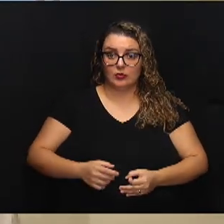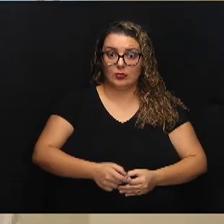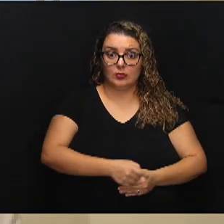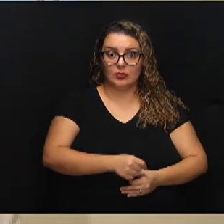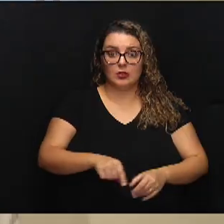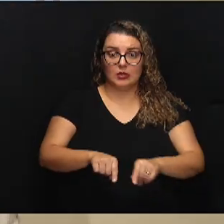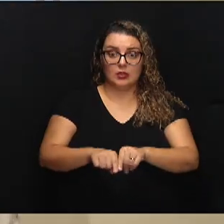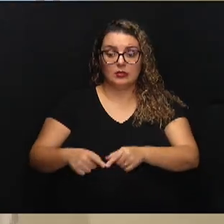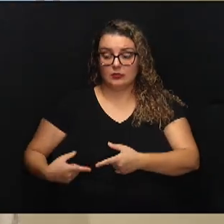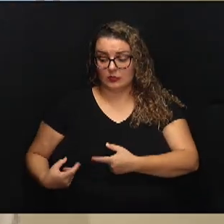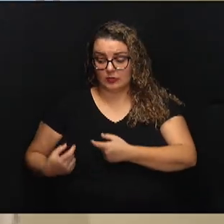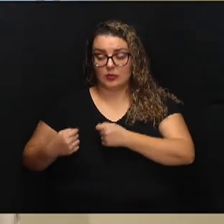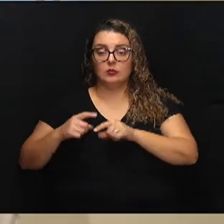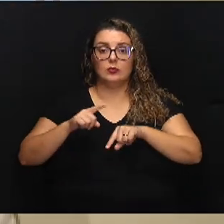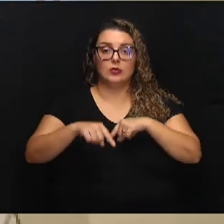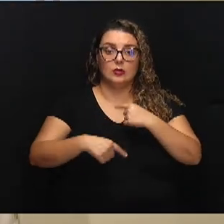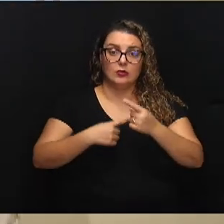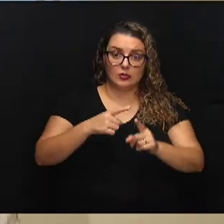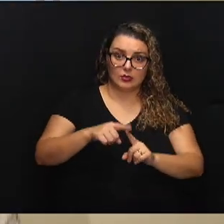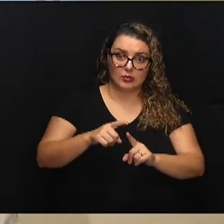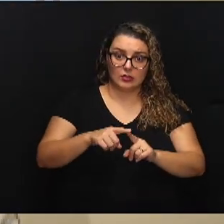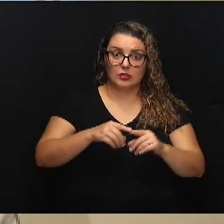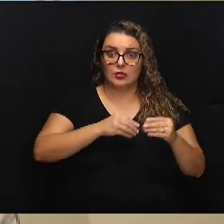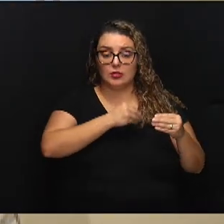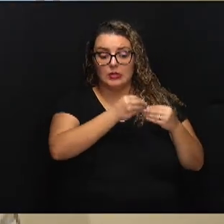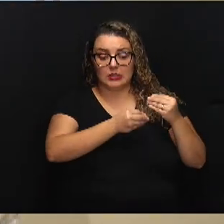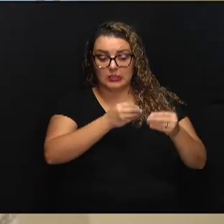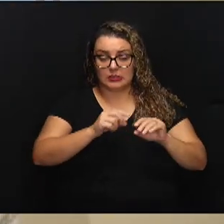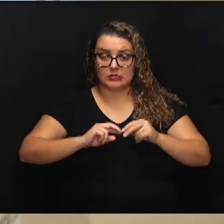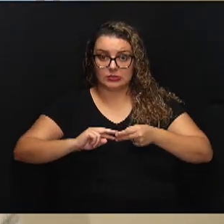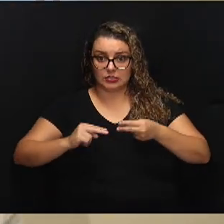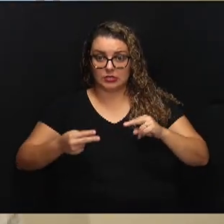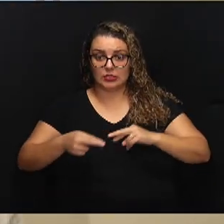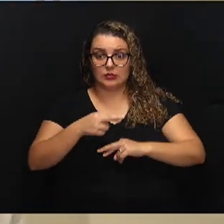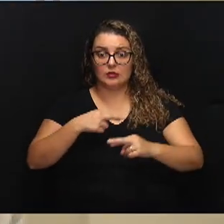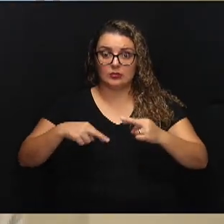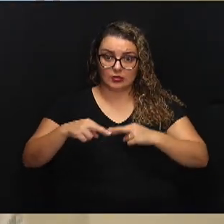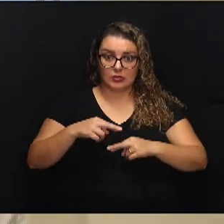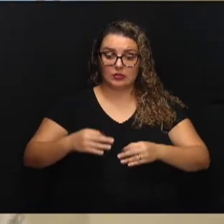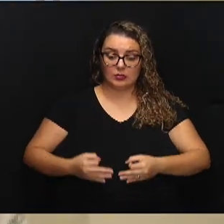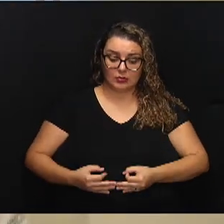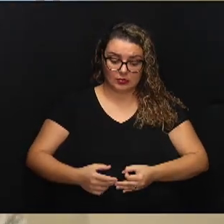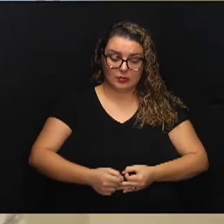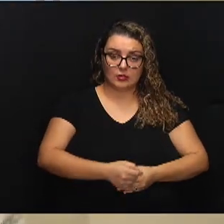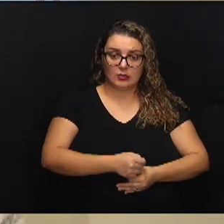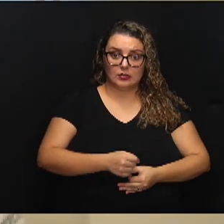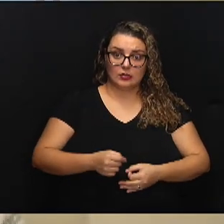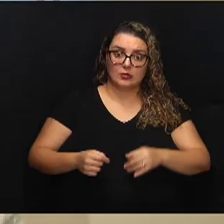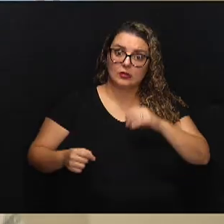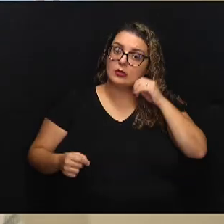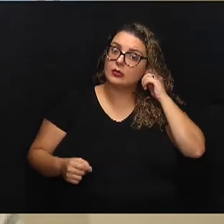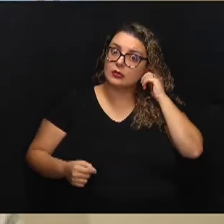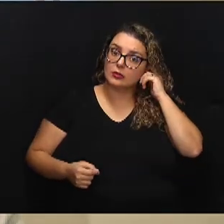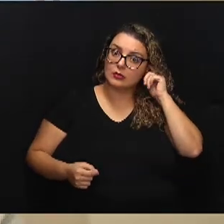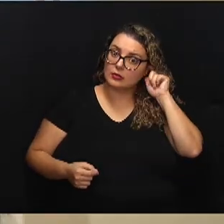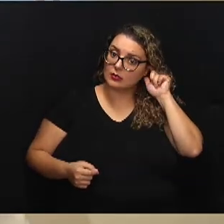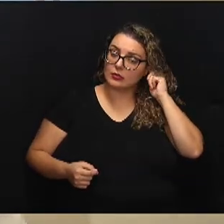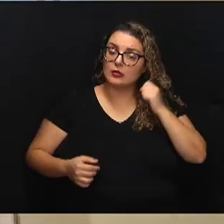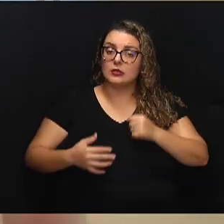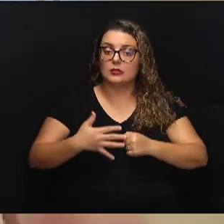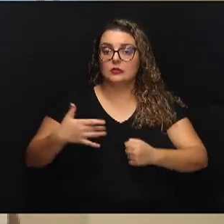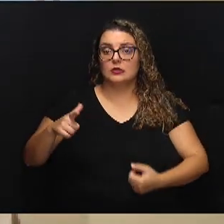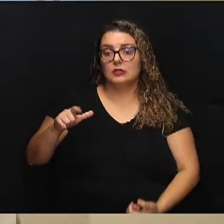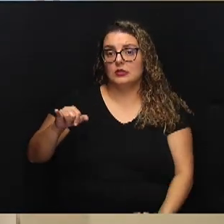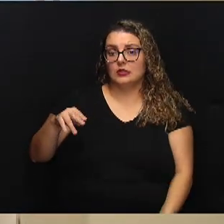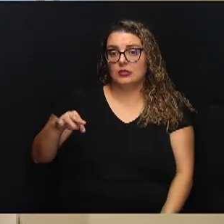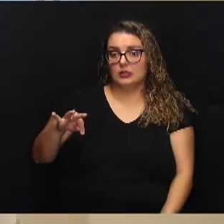mama. E outro tipo de herança genética também relacionado ao câncer de ovário é a chamada síndrome de Lynch, que daí não